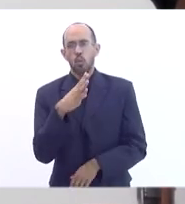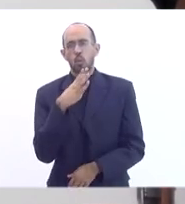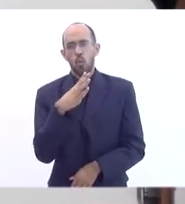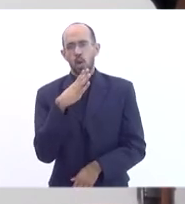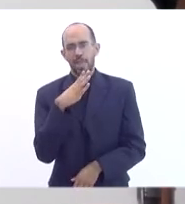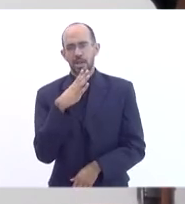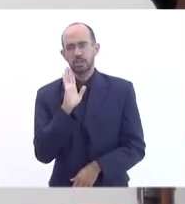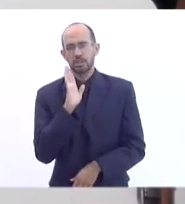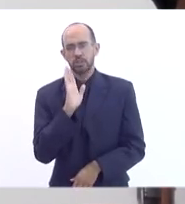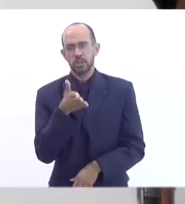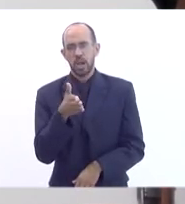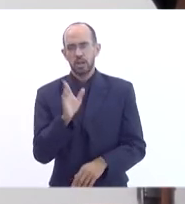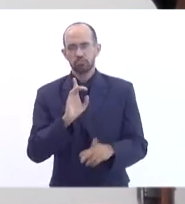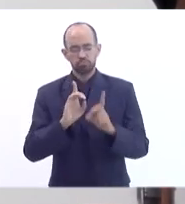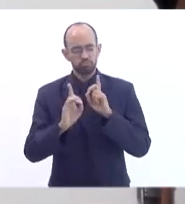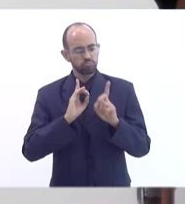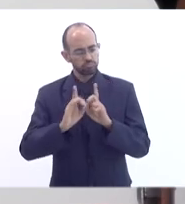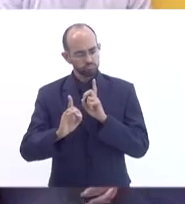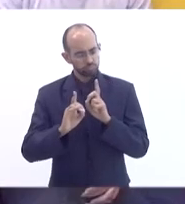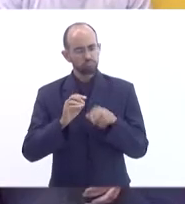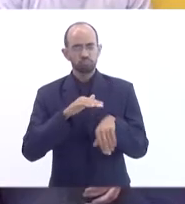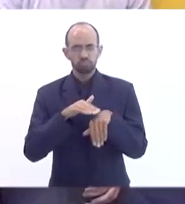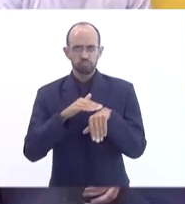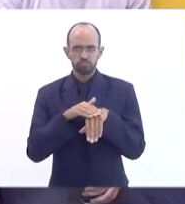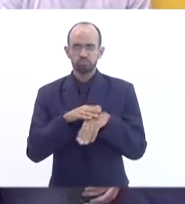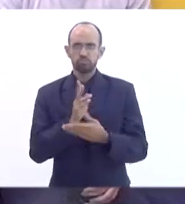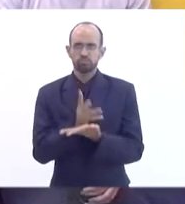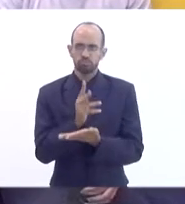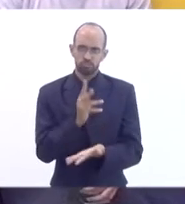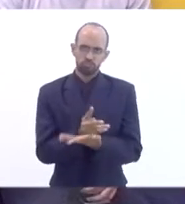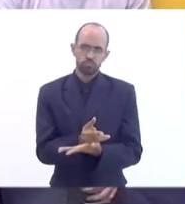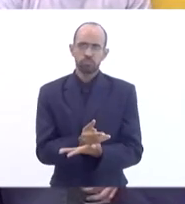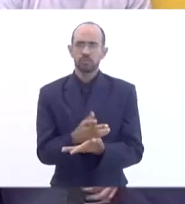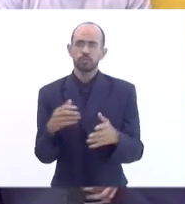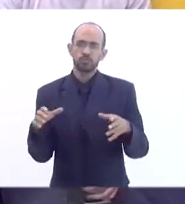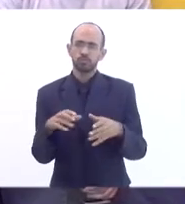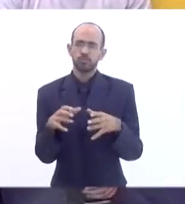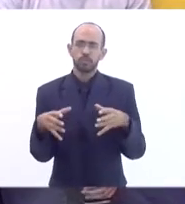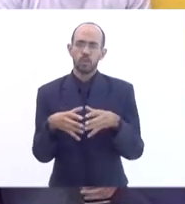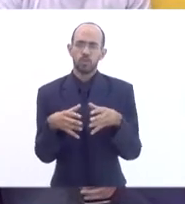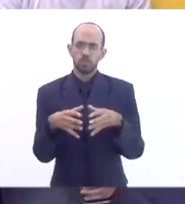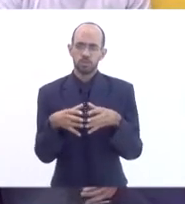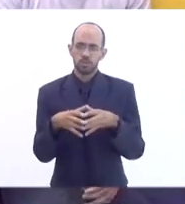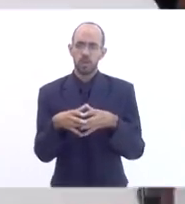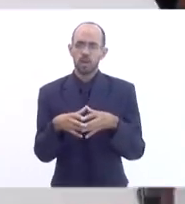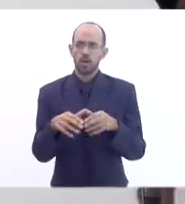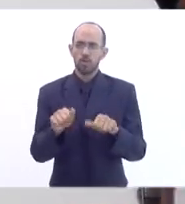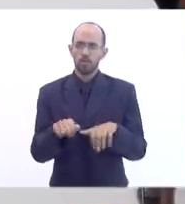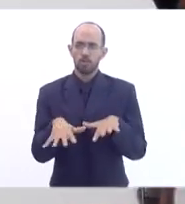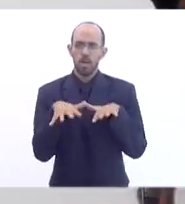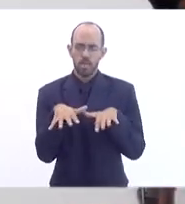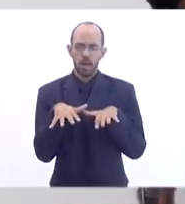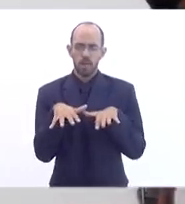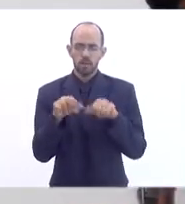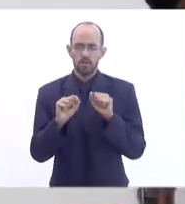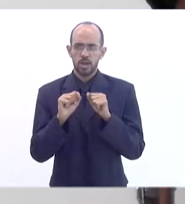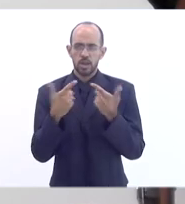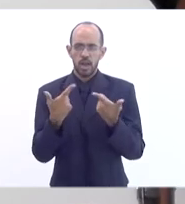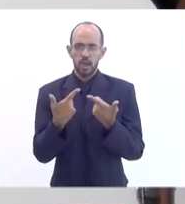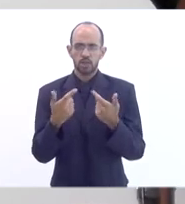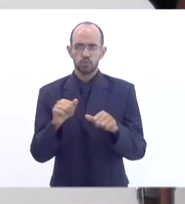participa o tempo inteiro diálogo o tempo inteiro estão sempre o meu gabinete sempre do gabinete dos demais deputados na comissão no plenário da Assembleia diariamente